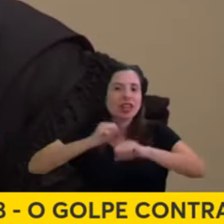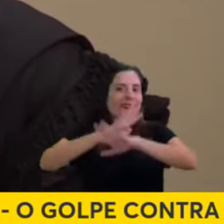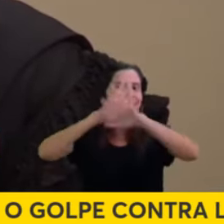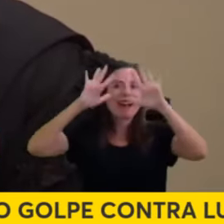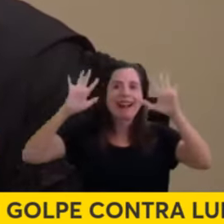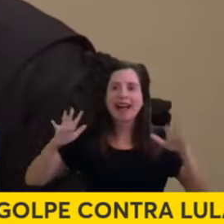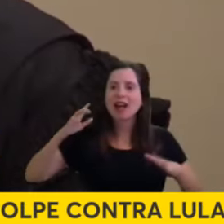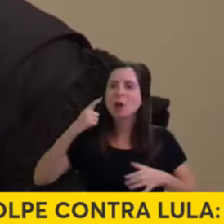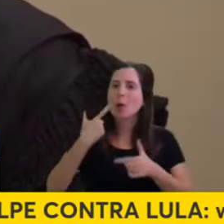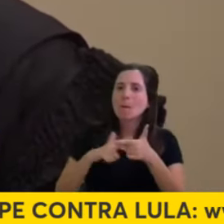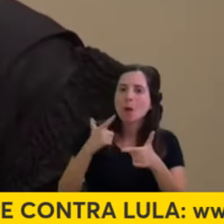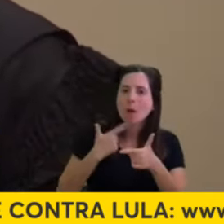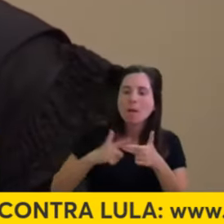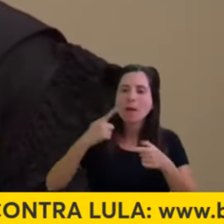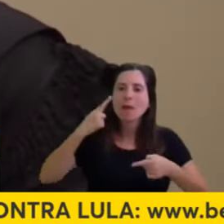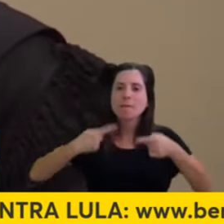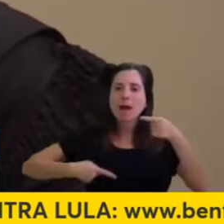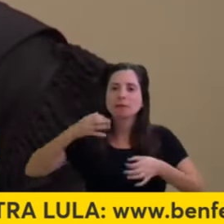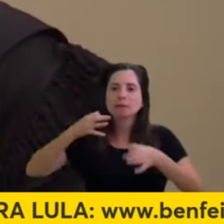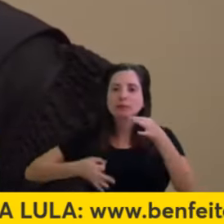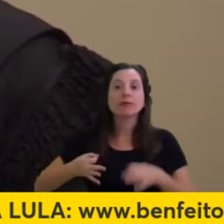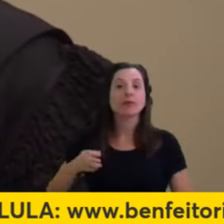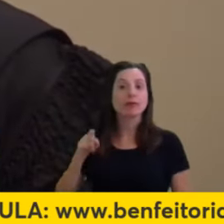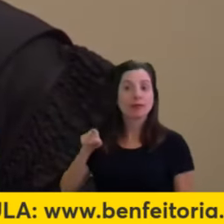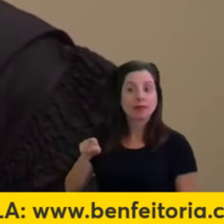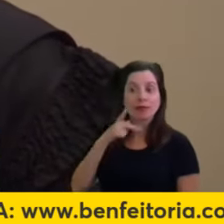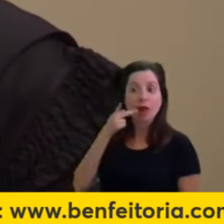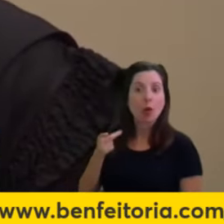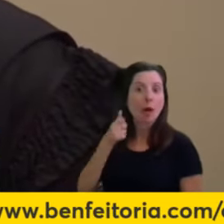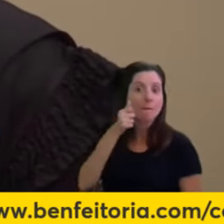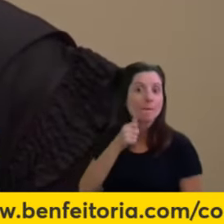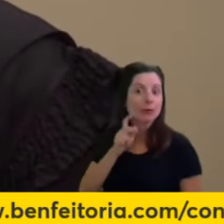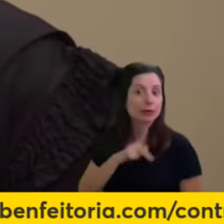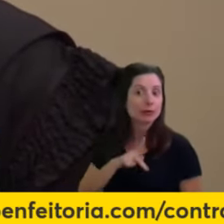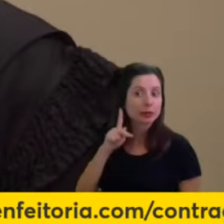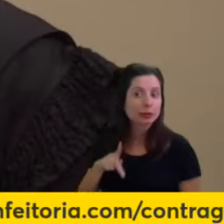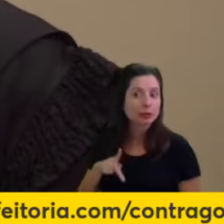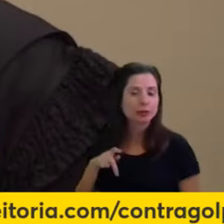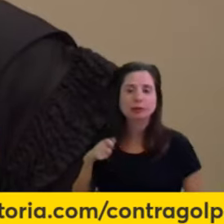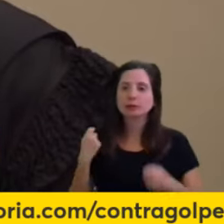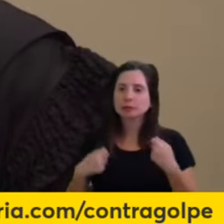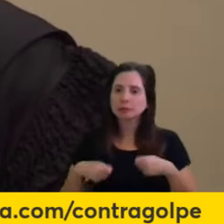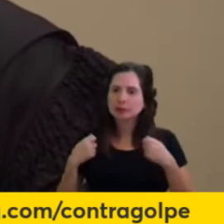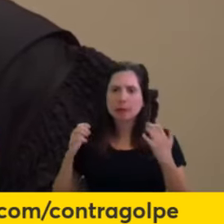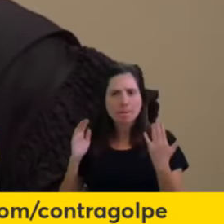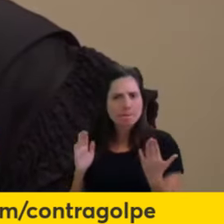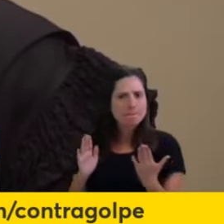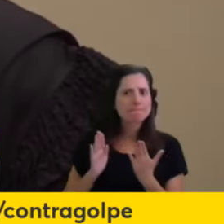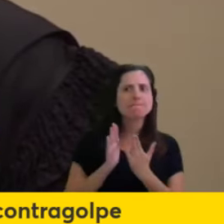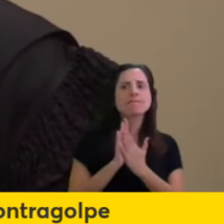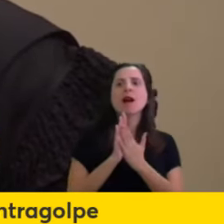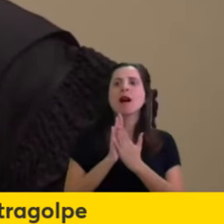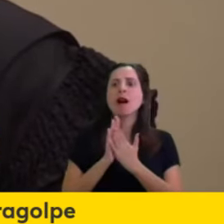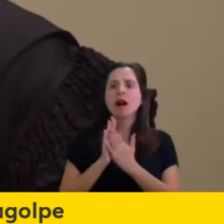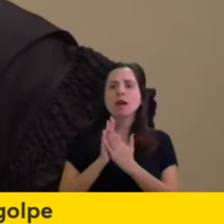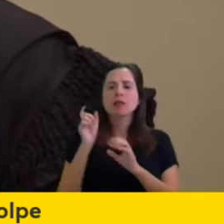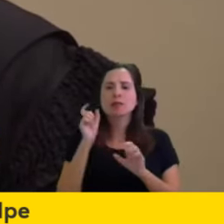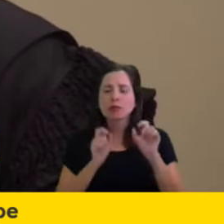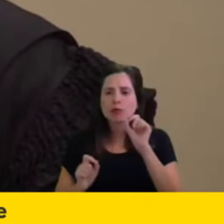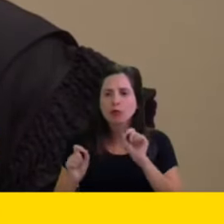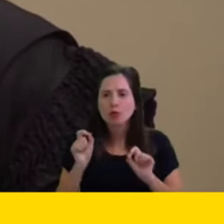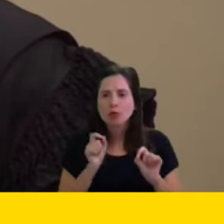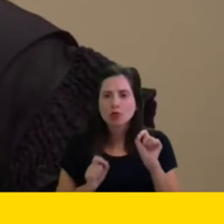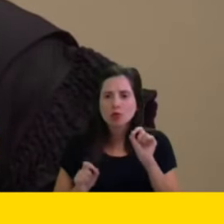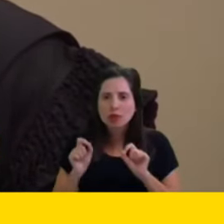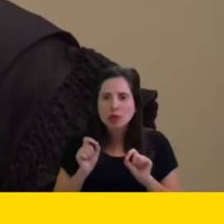envolvido o tema diz a professora precisamos combater os julgamentos com escopo midiático O que foi intensificado com o